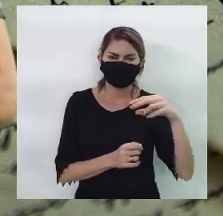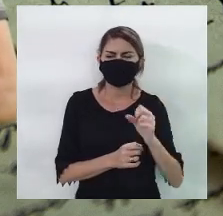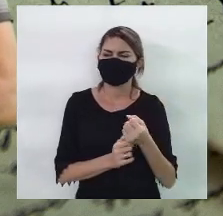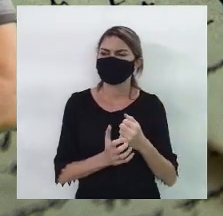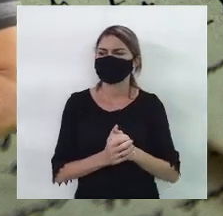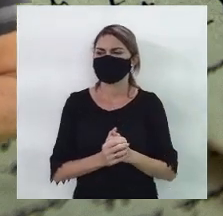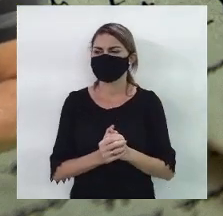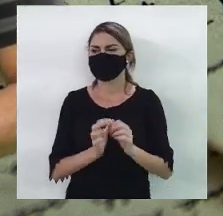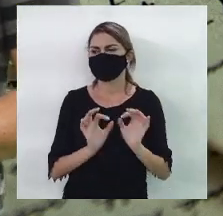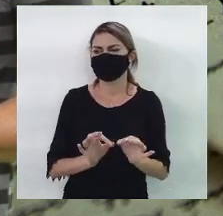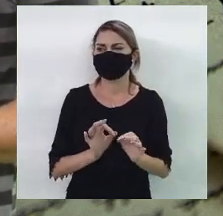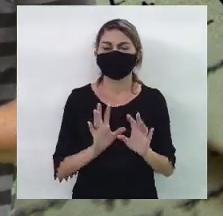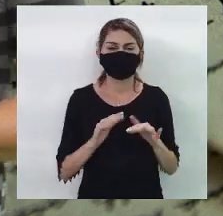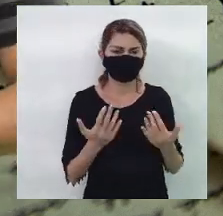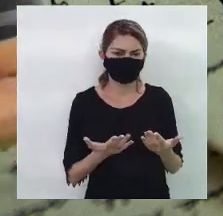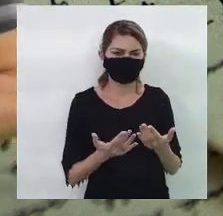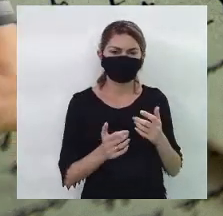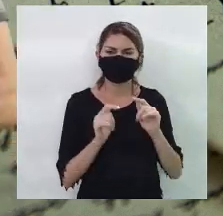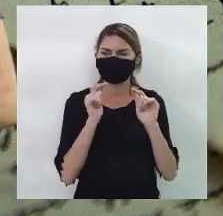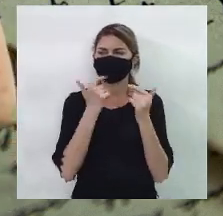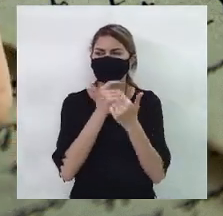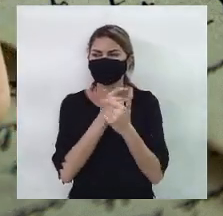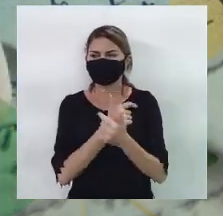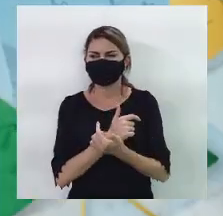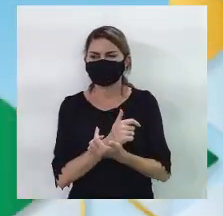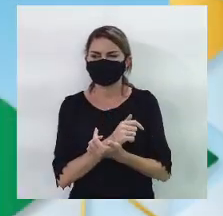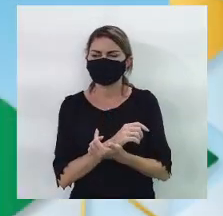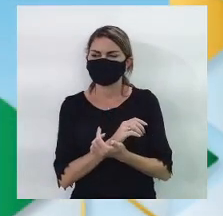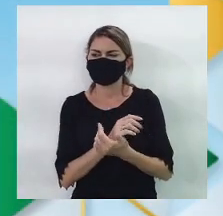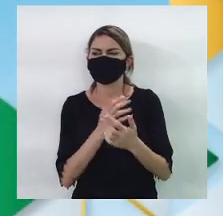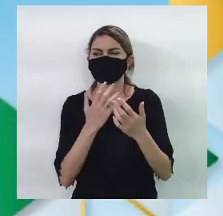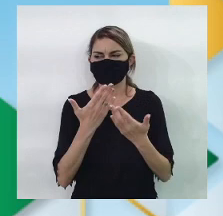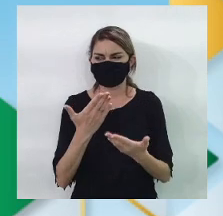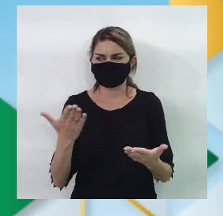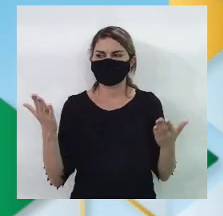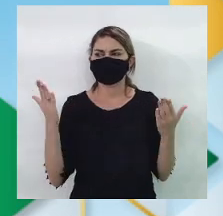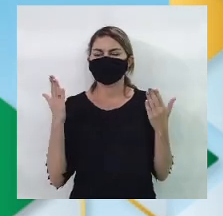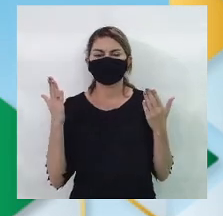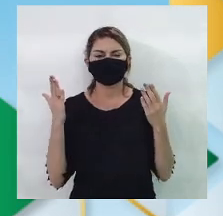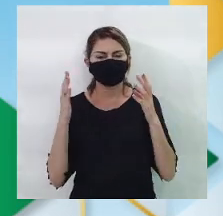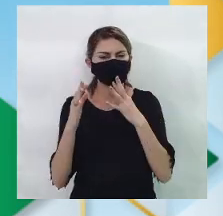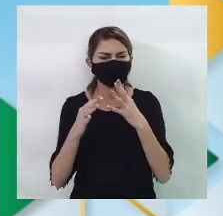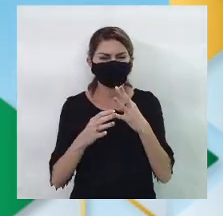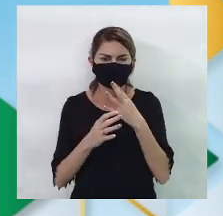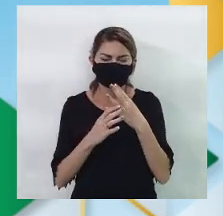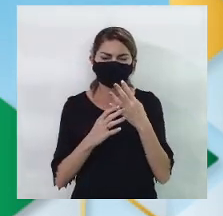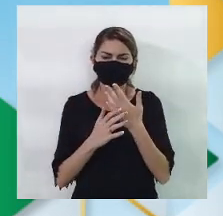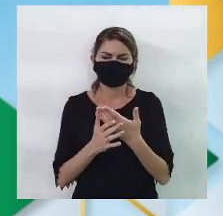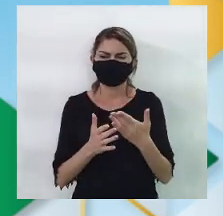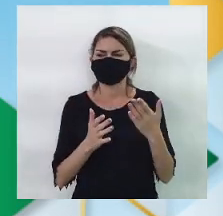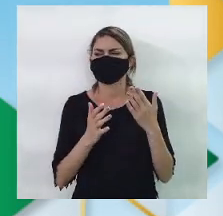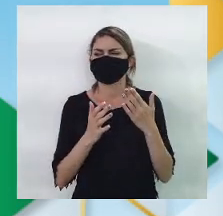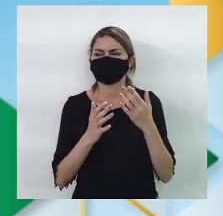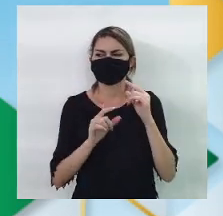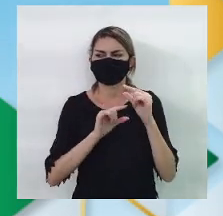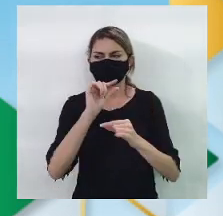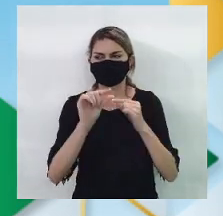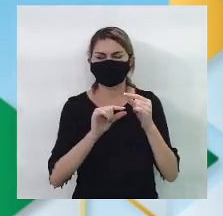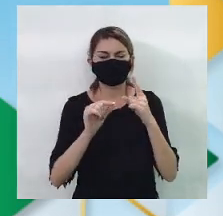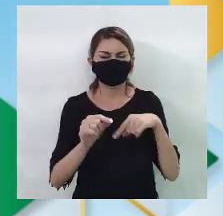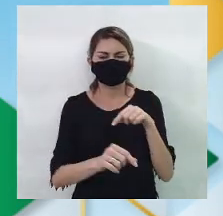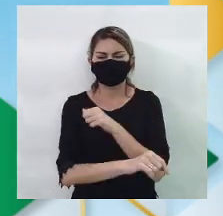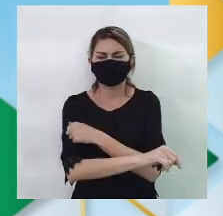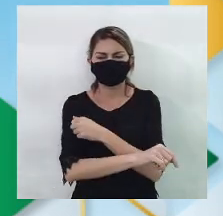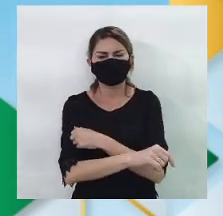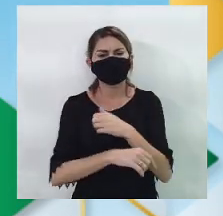Importantíssimo. Certo? Então, olha aqui o sorriso da professora Luzilar. Vale a pena, mais uma vez, conhecer aqui para registrar um pouco, nosso estudante